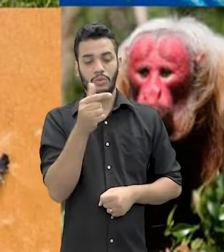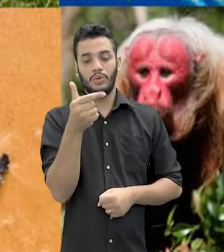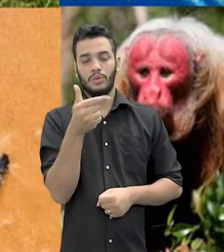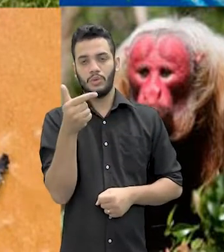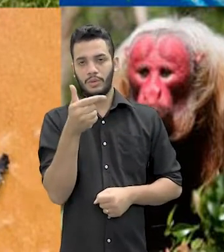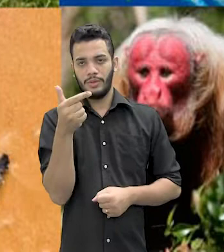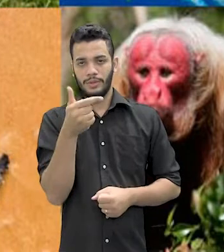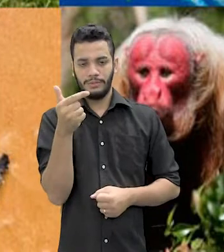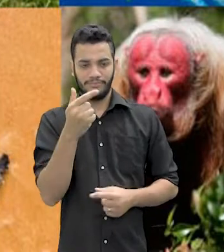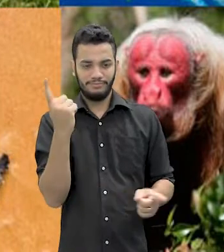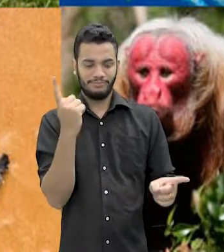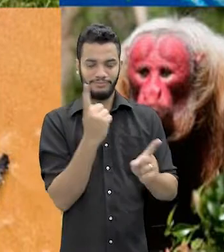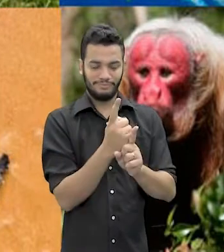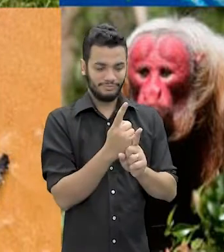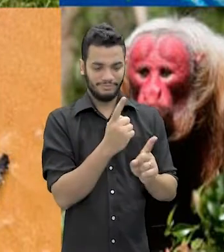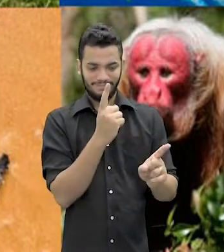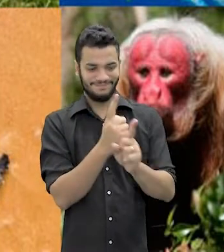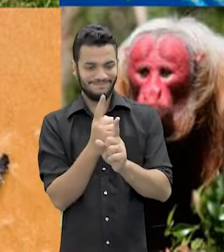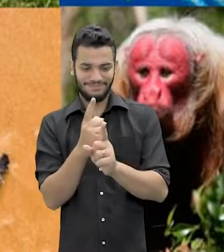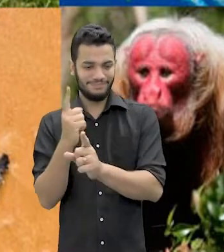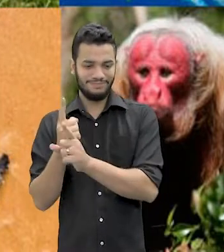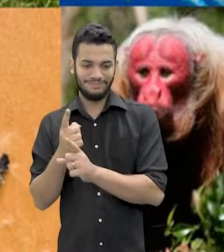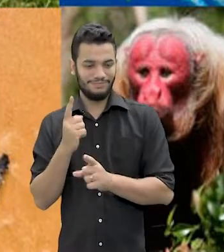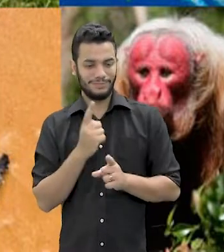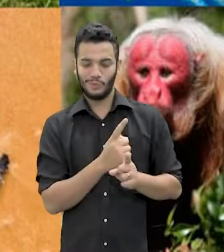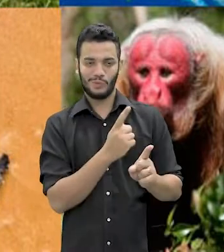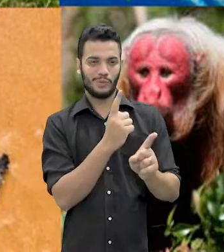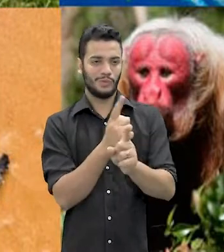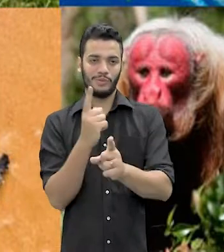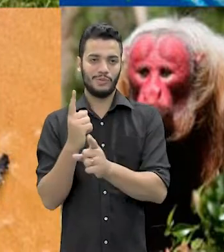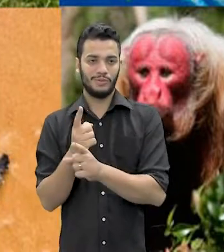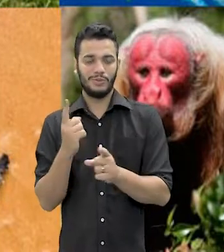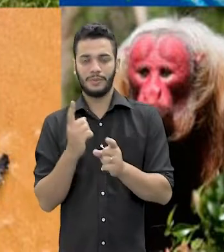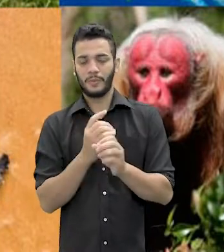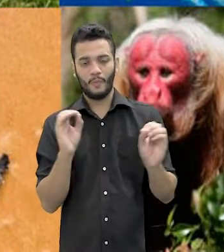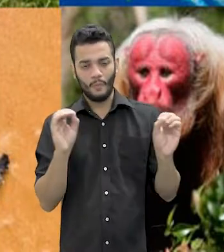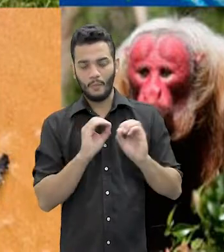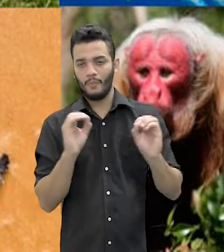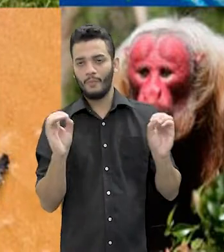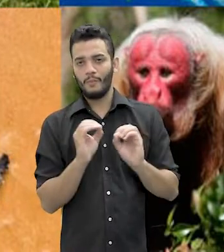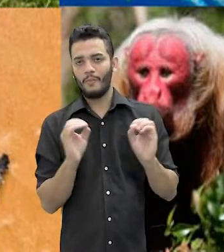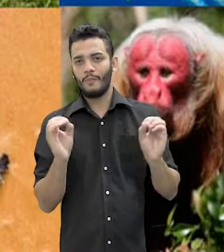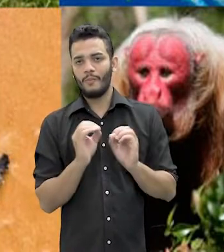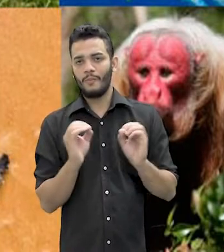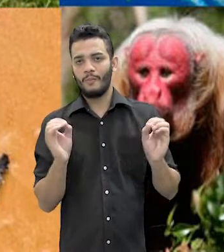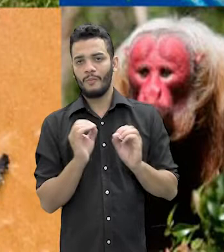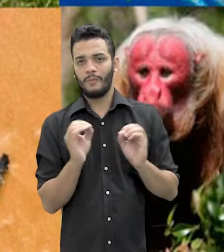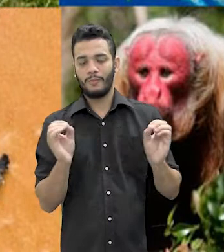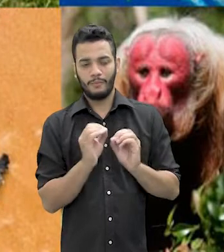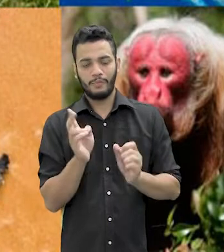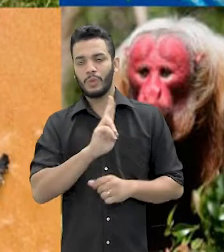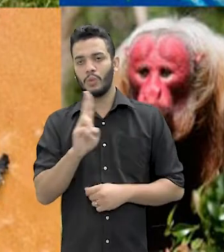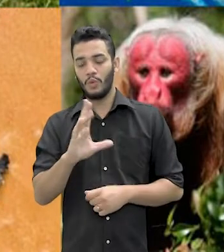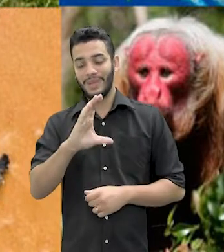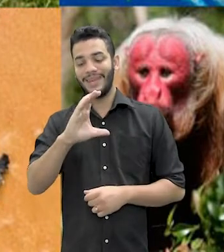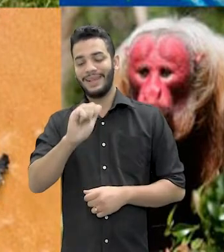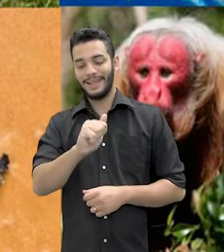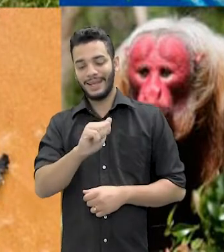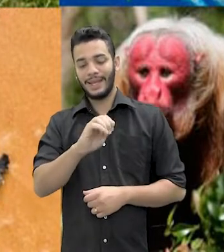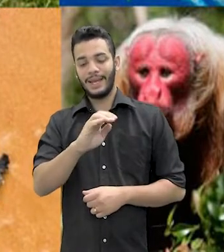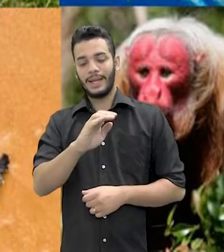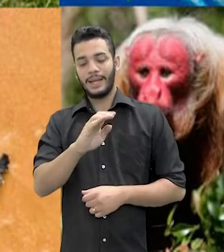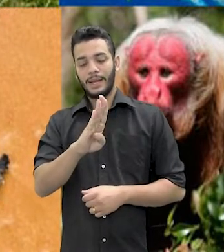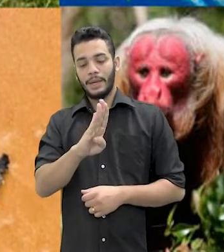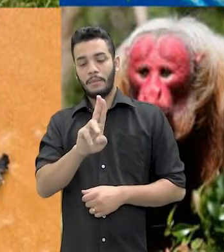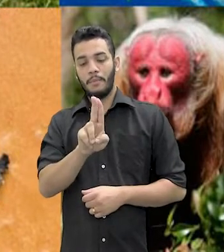outros registros de sua presença nas florestas. A razão para o desaparecimento do caburé de Pernambuco é